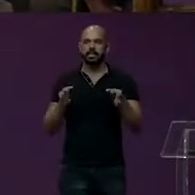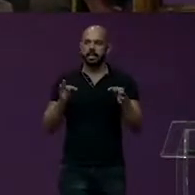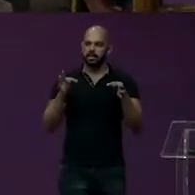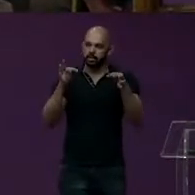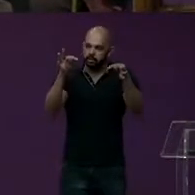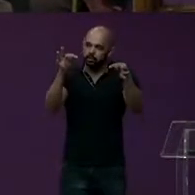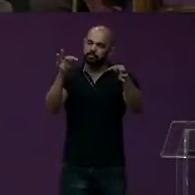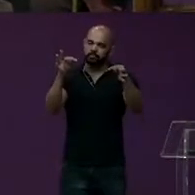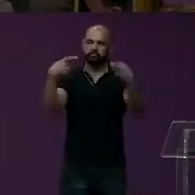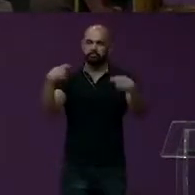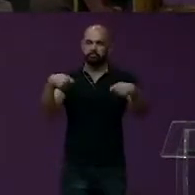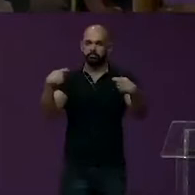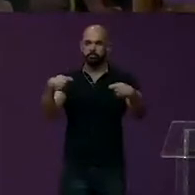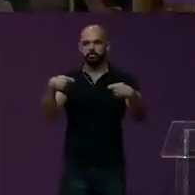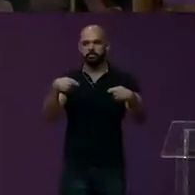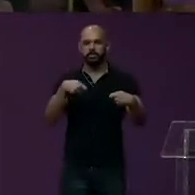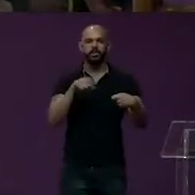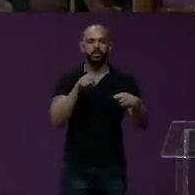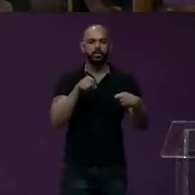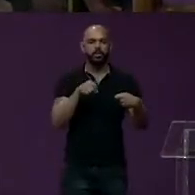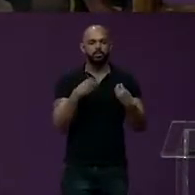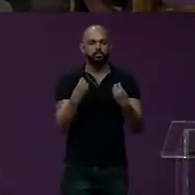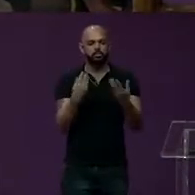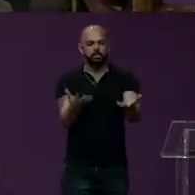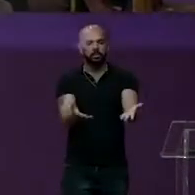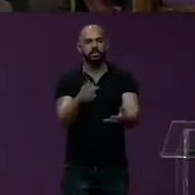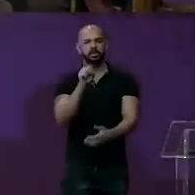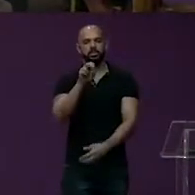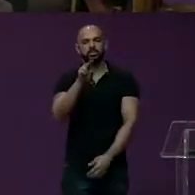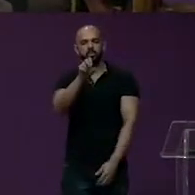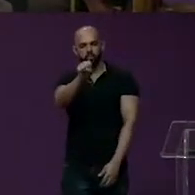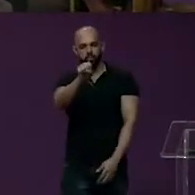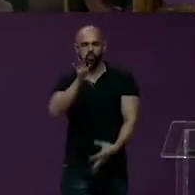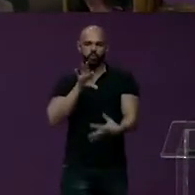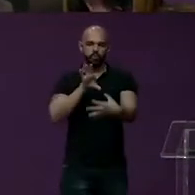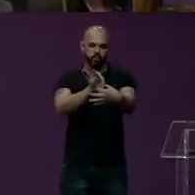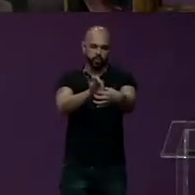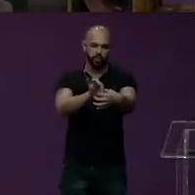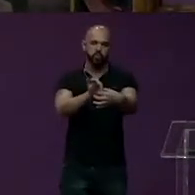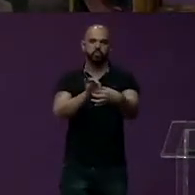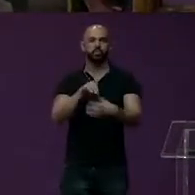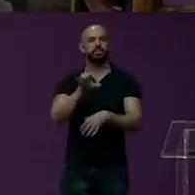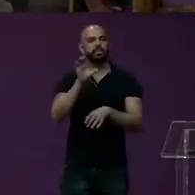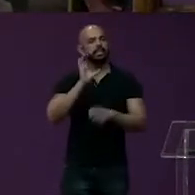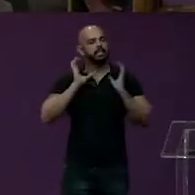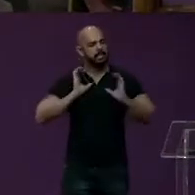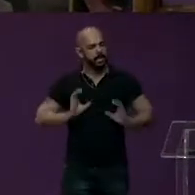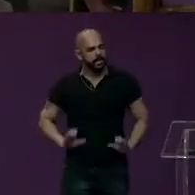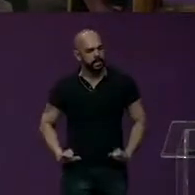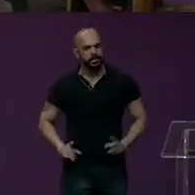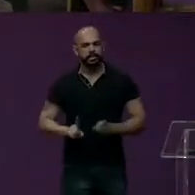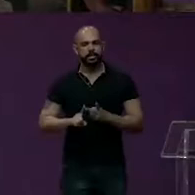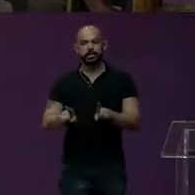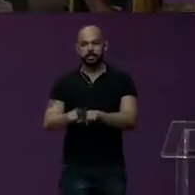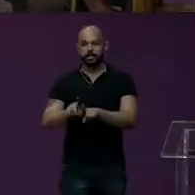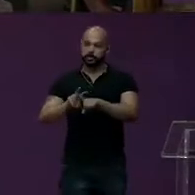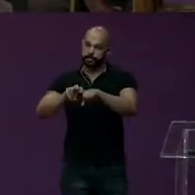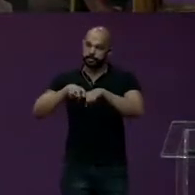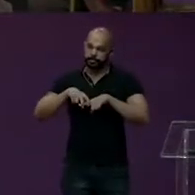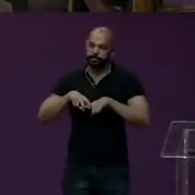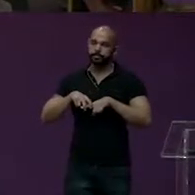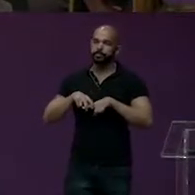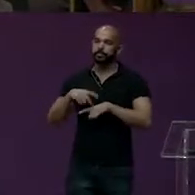tecnologia estejam, no nosso caso, ao serviço do Sistema Único de Saúde, da cidadania, e para